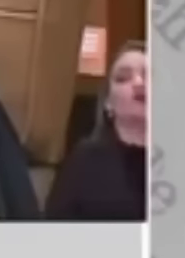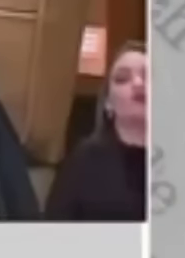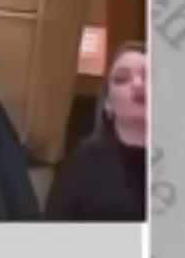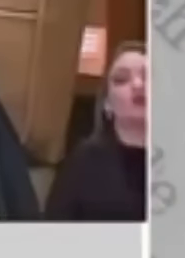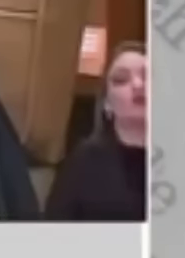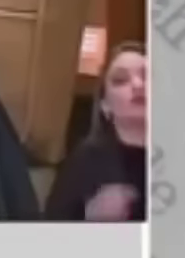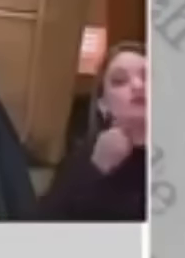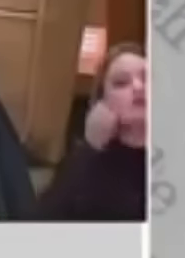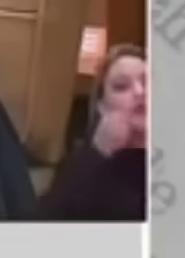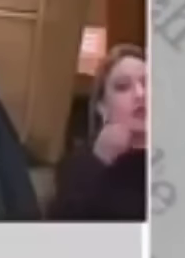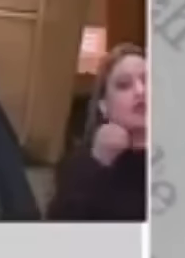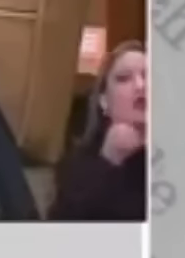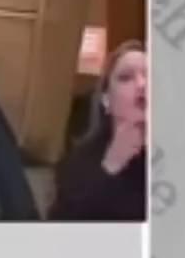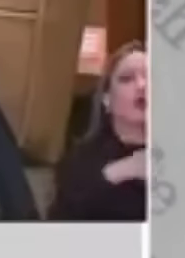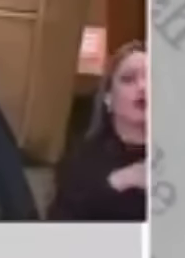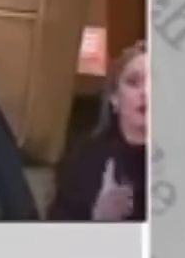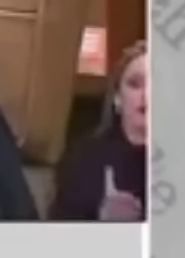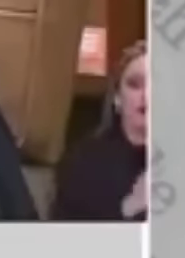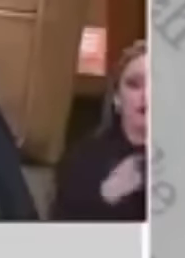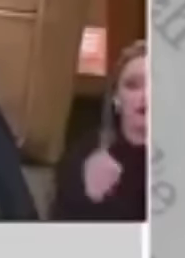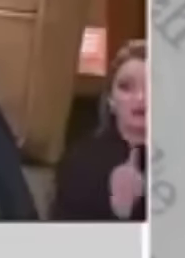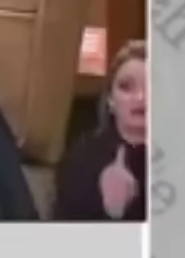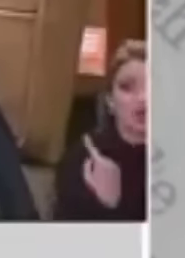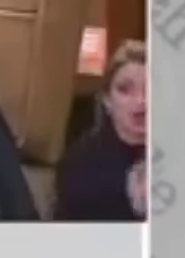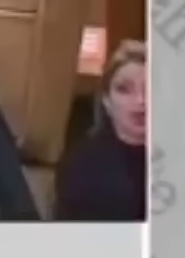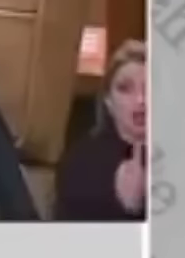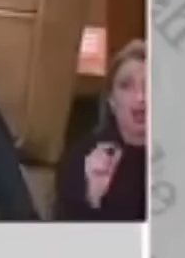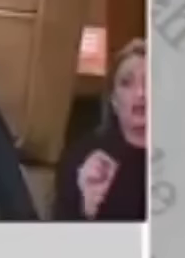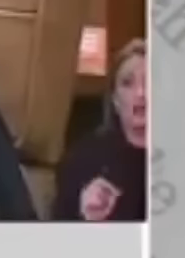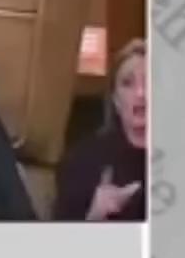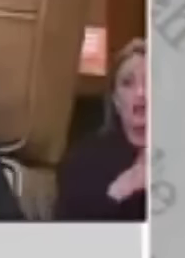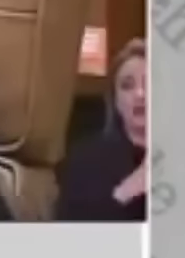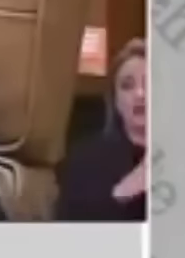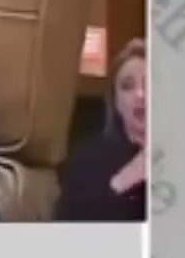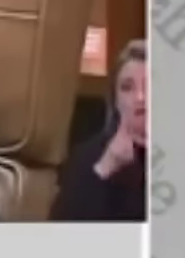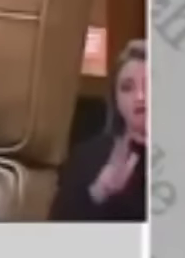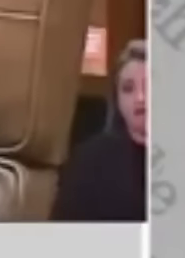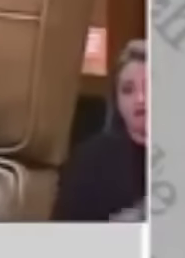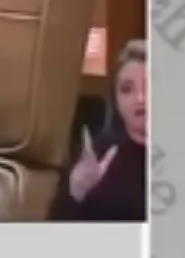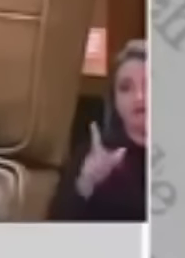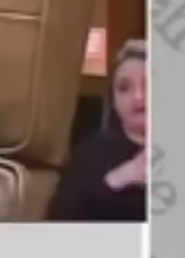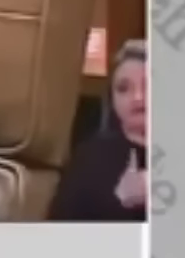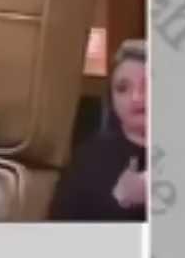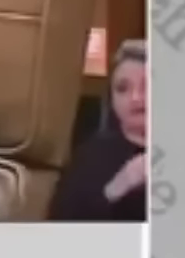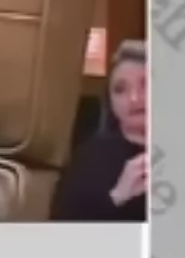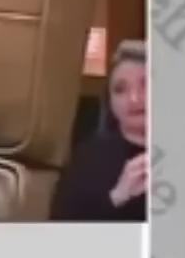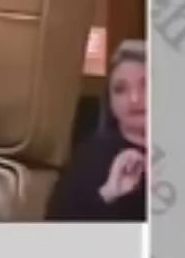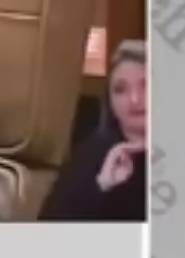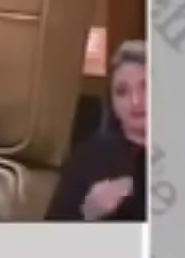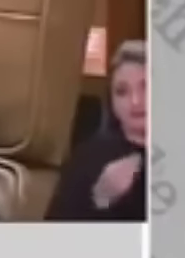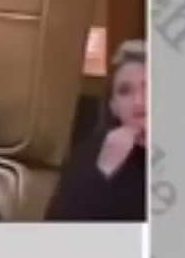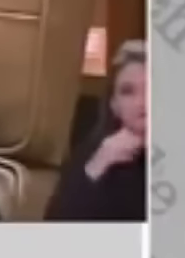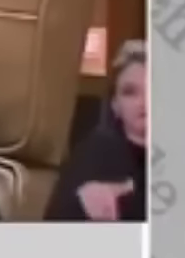nos aprovaram todos aqui estamos legitimados em cerca de 100 milhões de